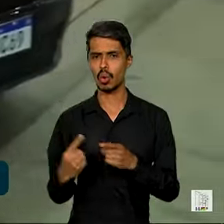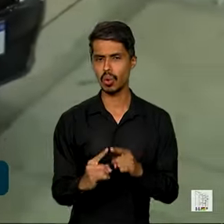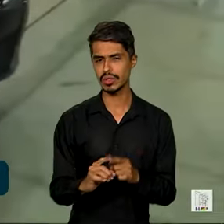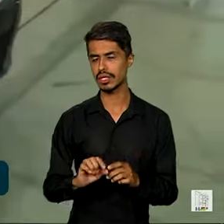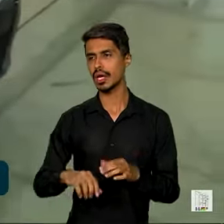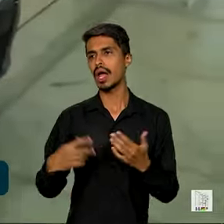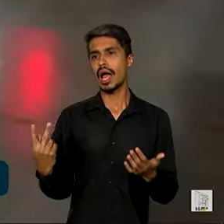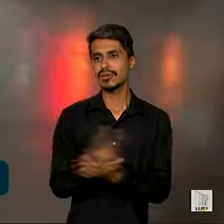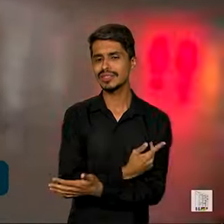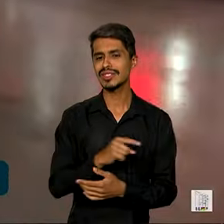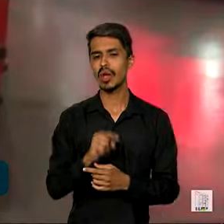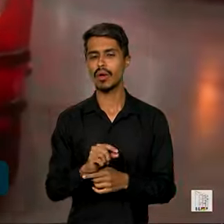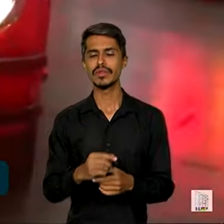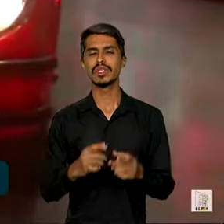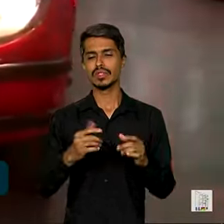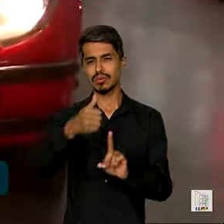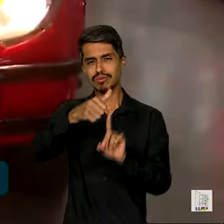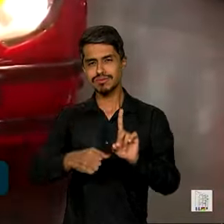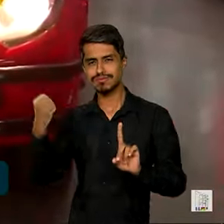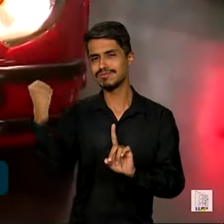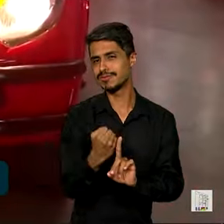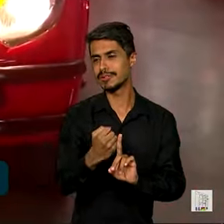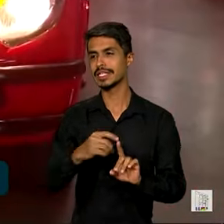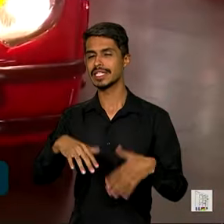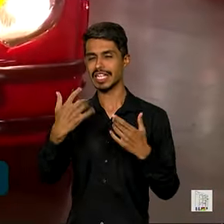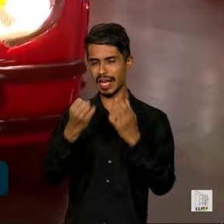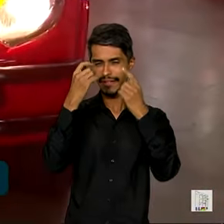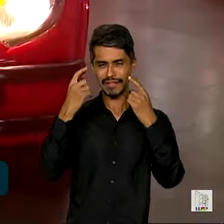relativas à redução do feminicídio e combate à violência contra a mulher.